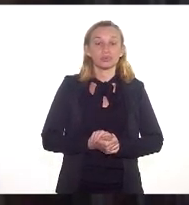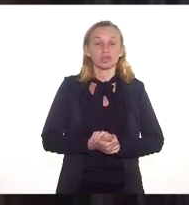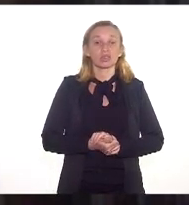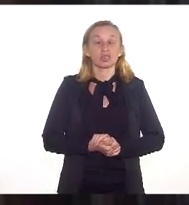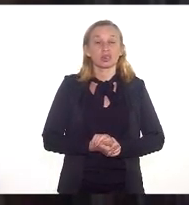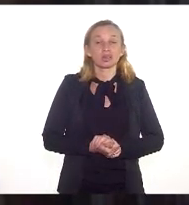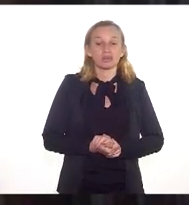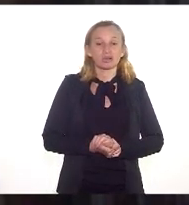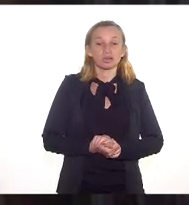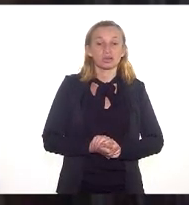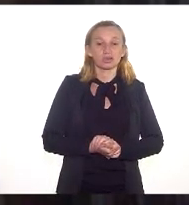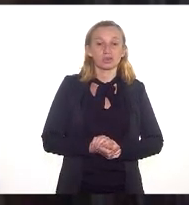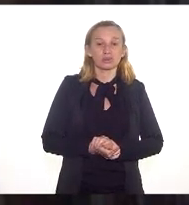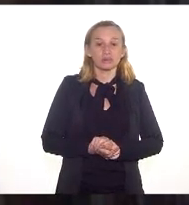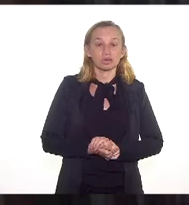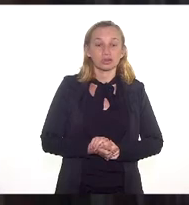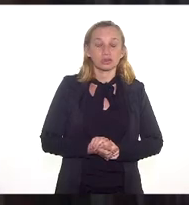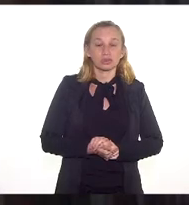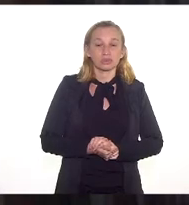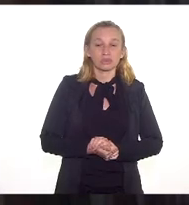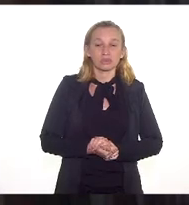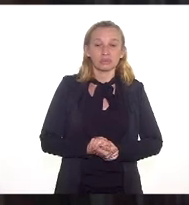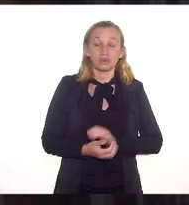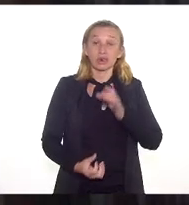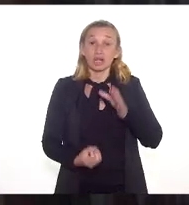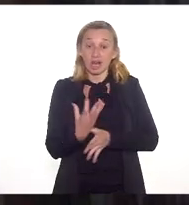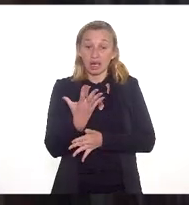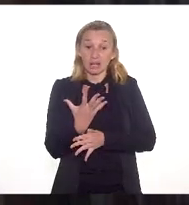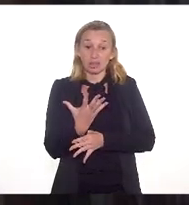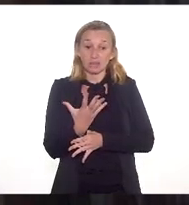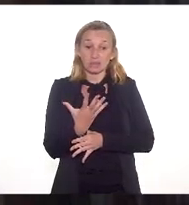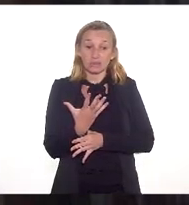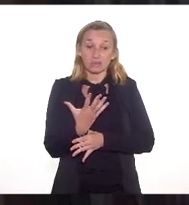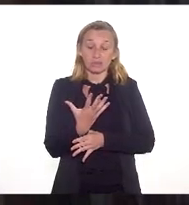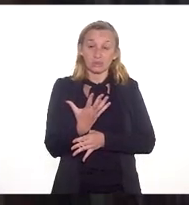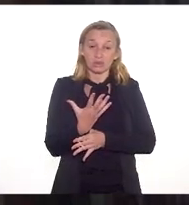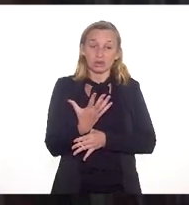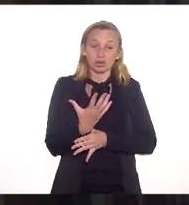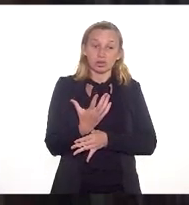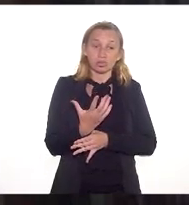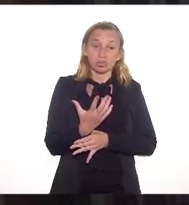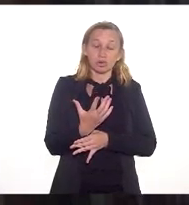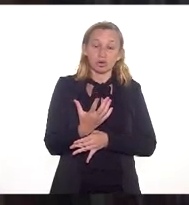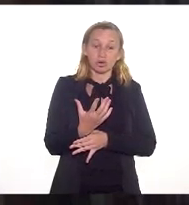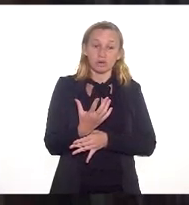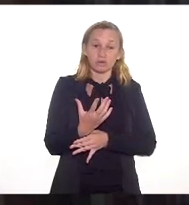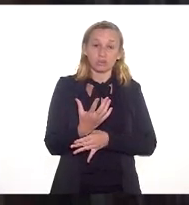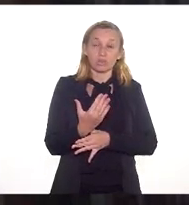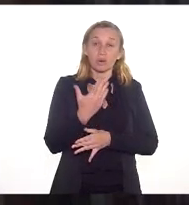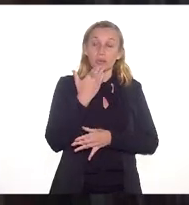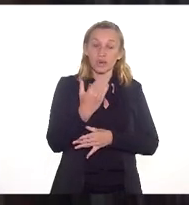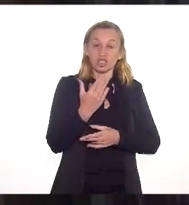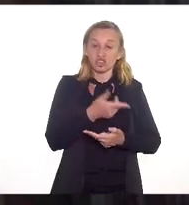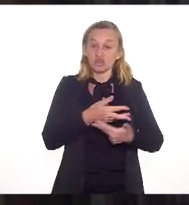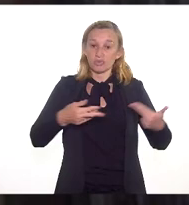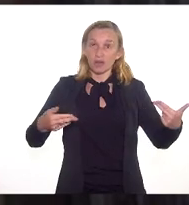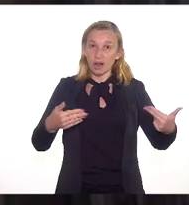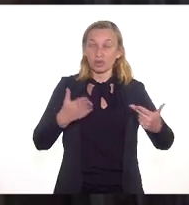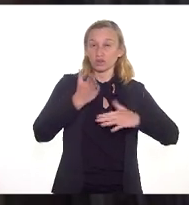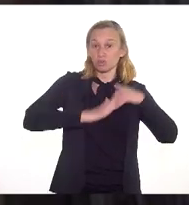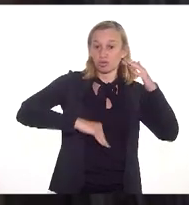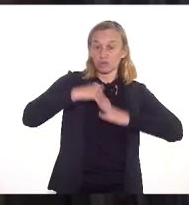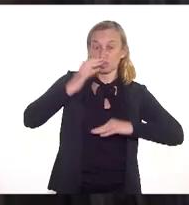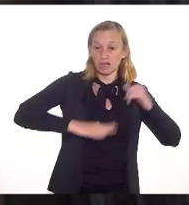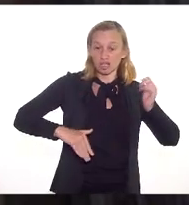resulta de uma demanda de profissionais, né, da área de saúde